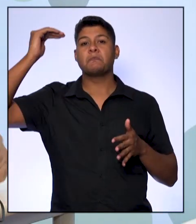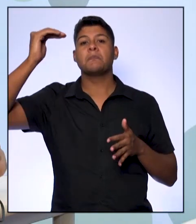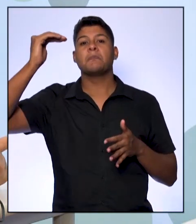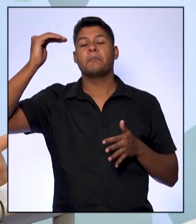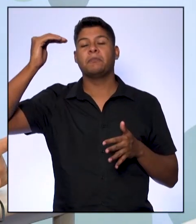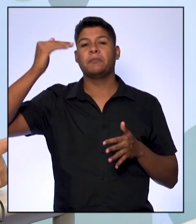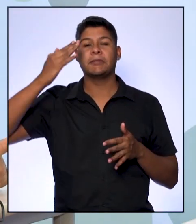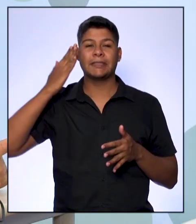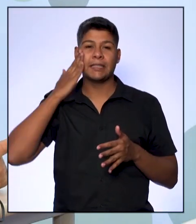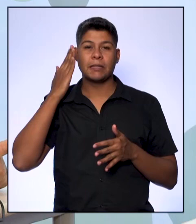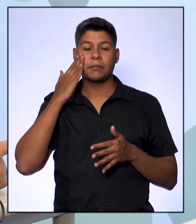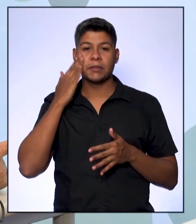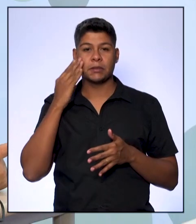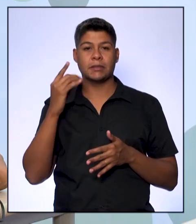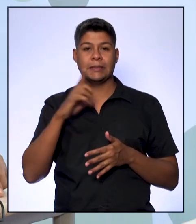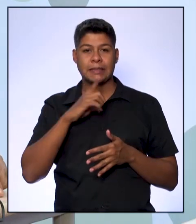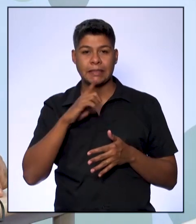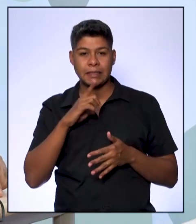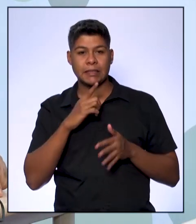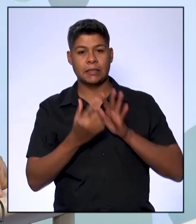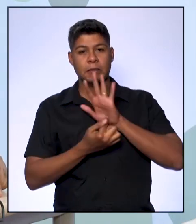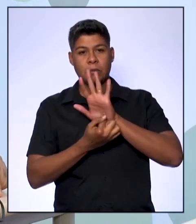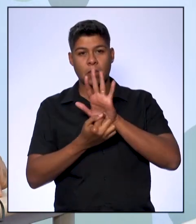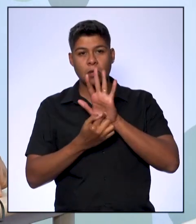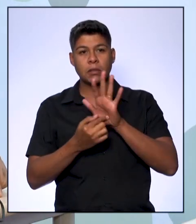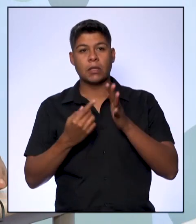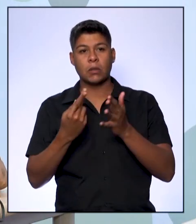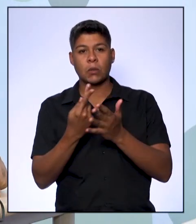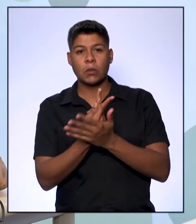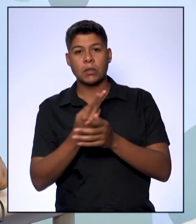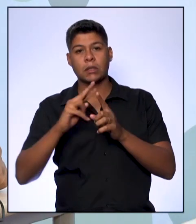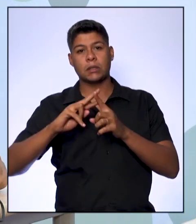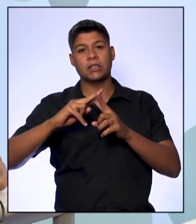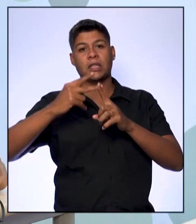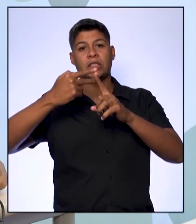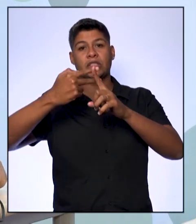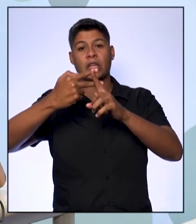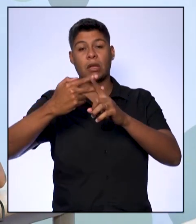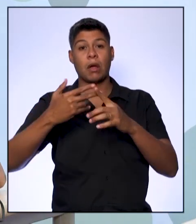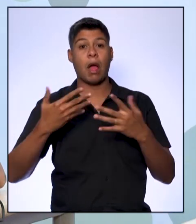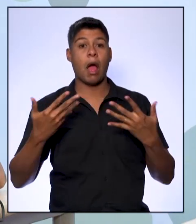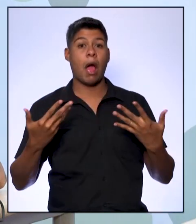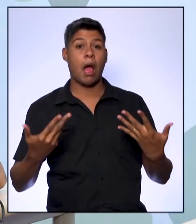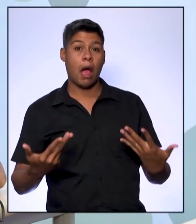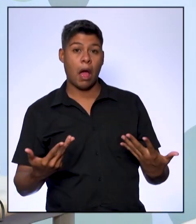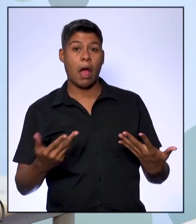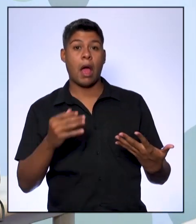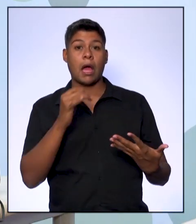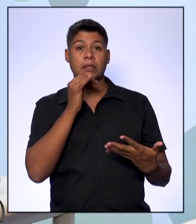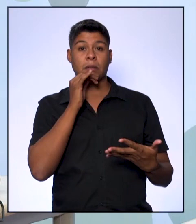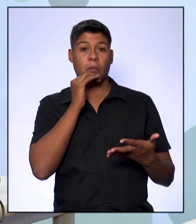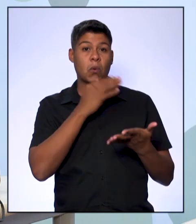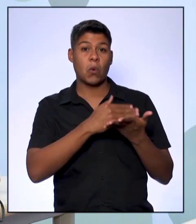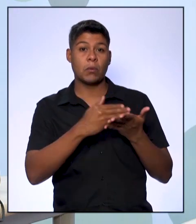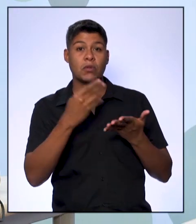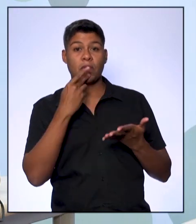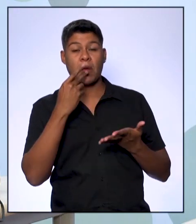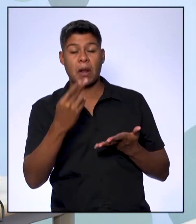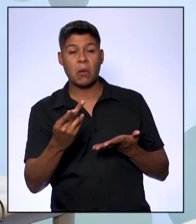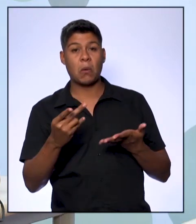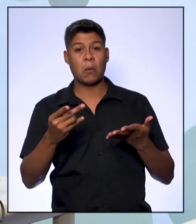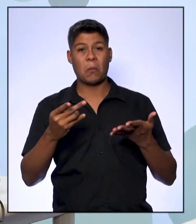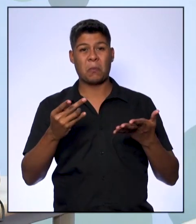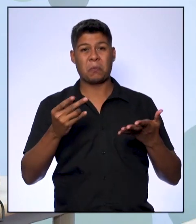tão logo nós temos aqui uma figura que indica que houve um exagero a então professor quando o senhor começou lá dizendo que era um